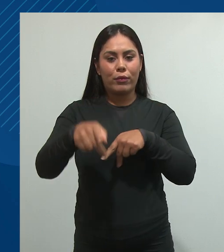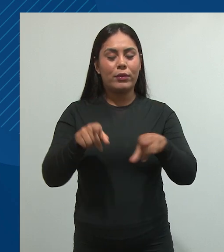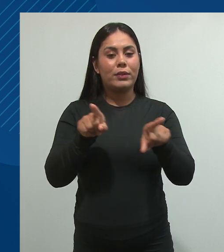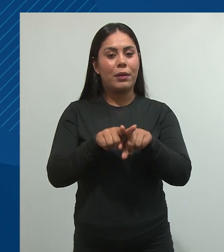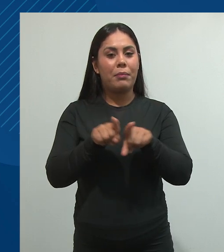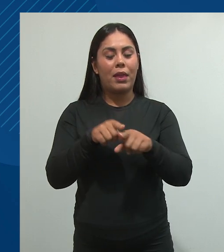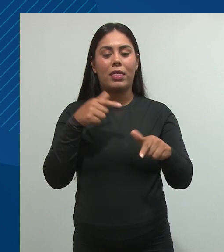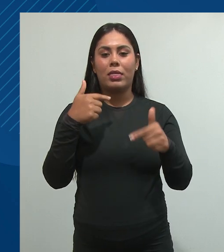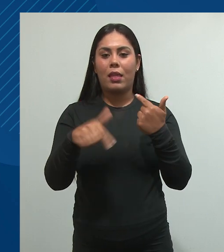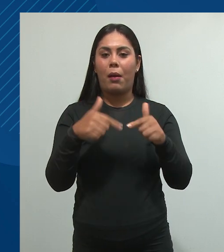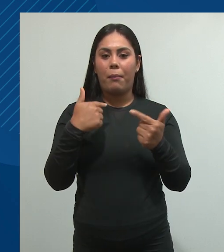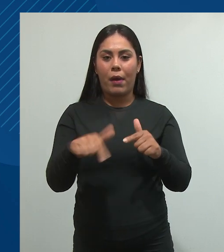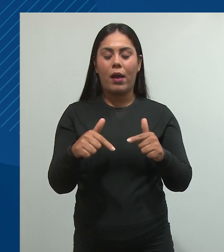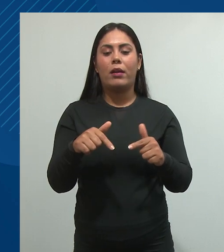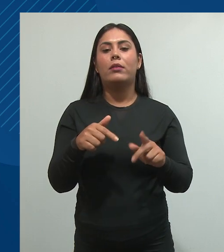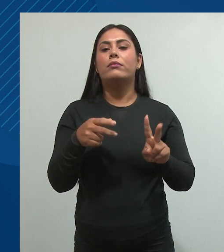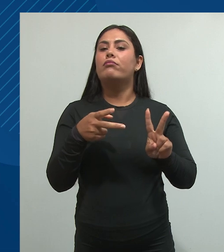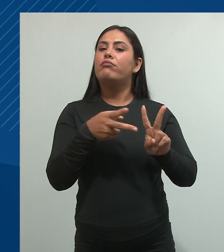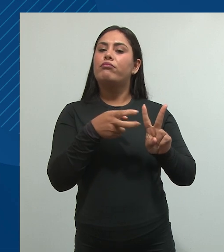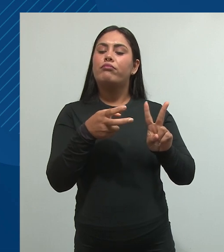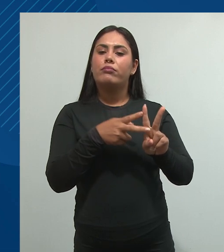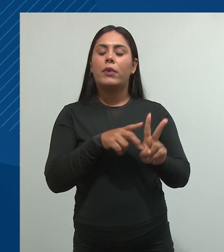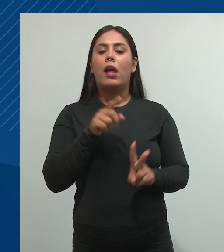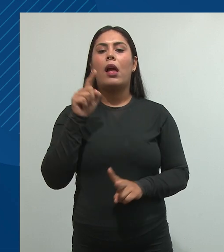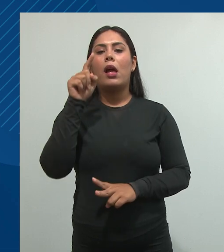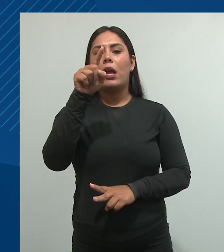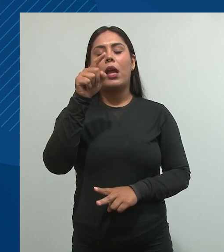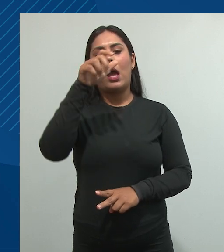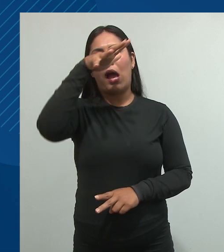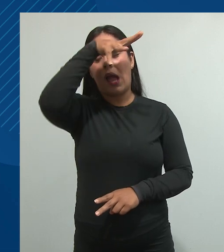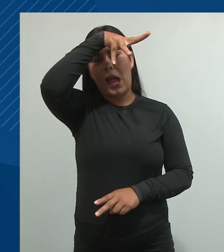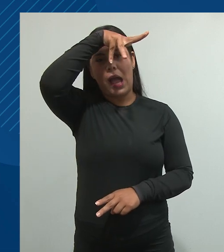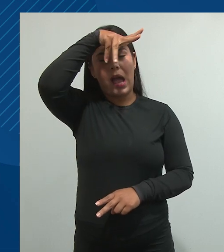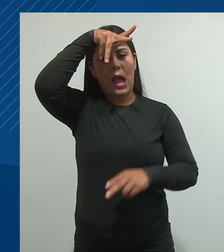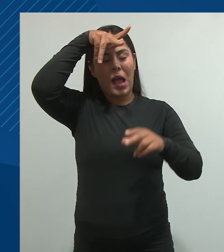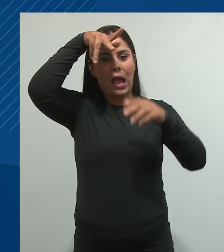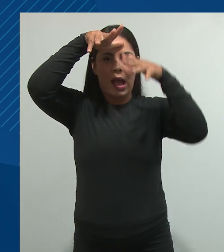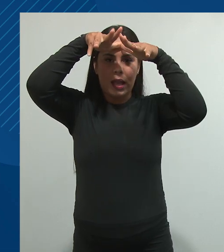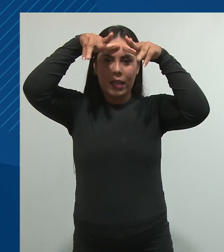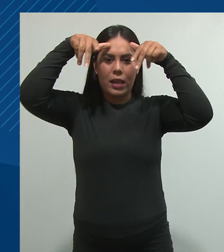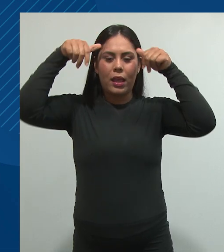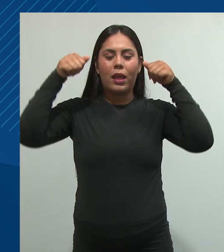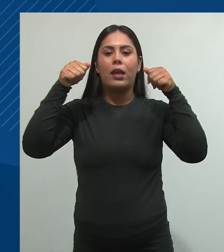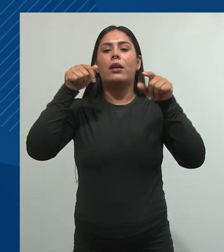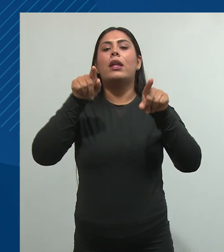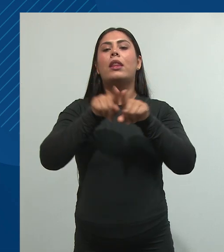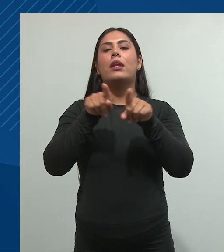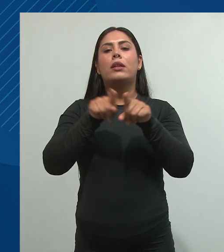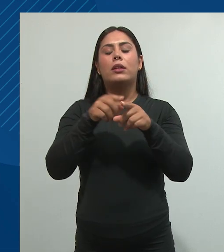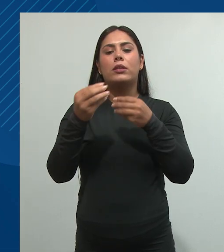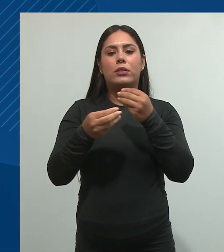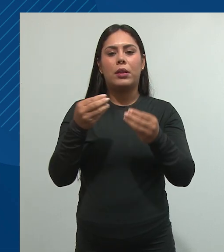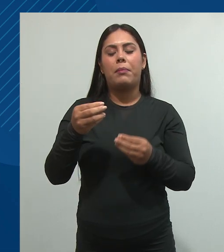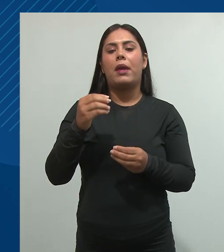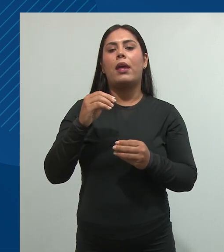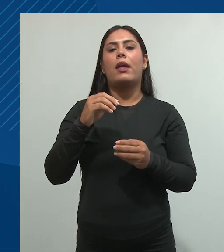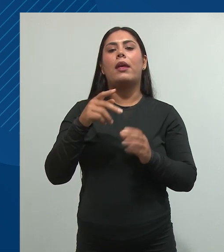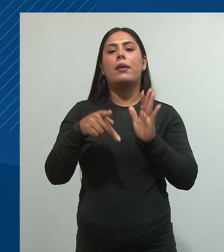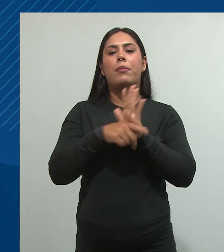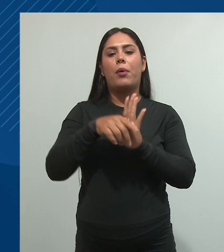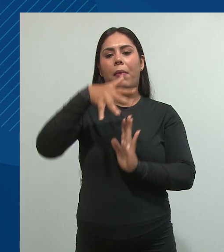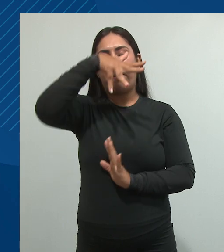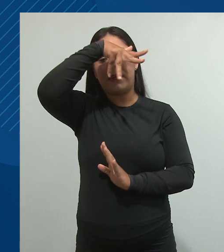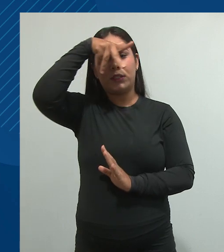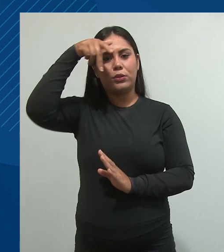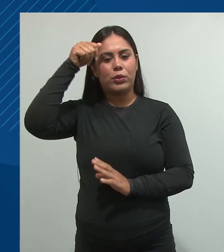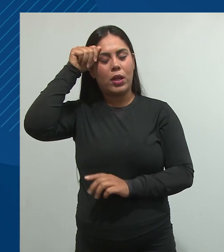com os povos indígenas ali um pouquinho ali do Acre, da fronteira também da região da Amazonas, do norte,